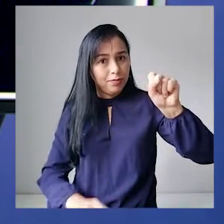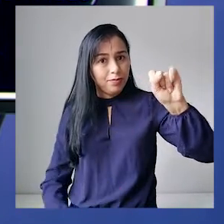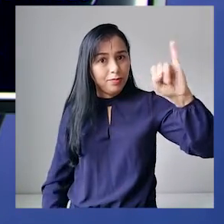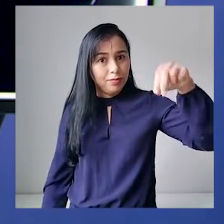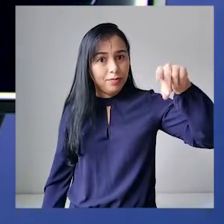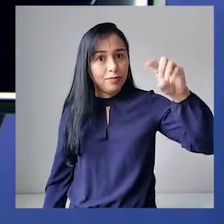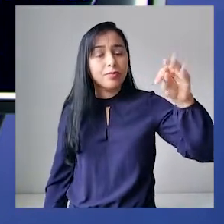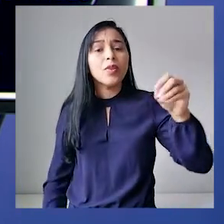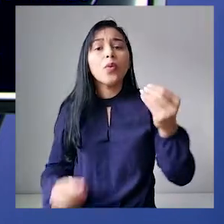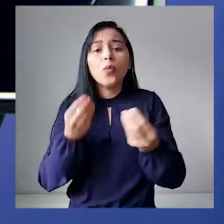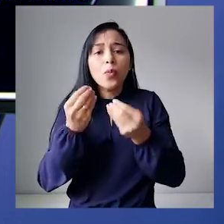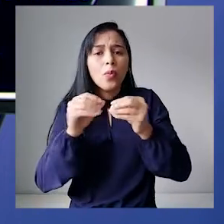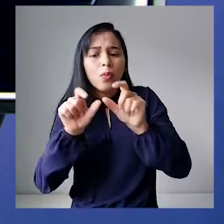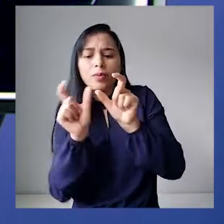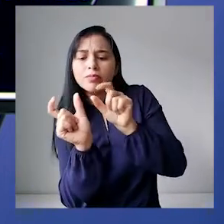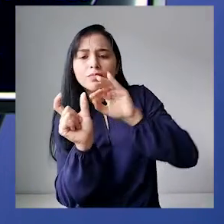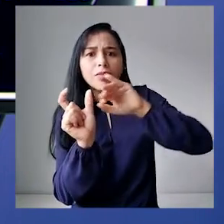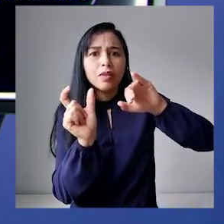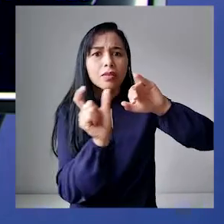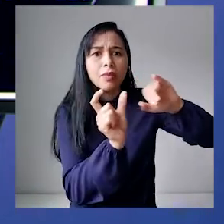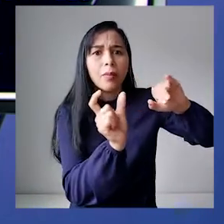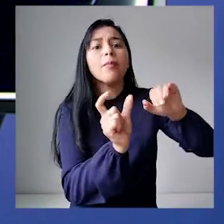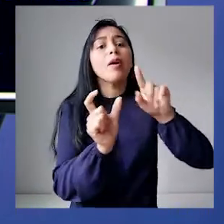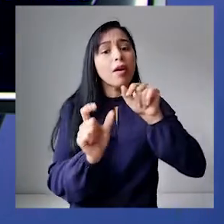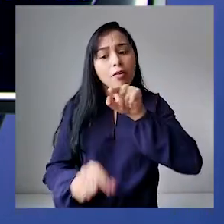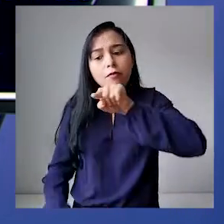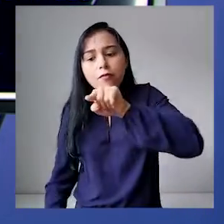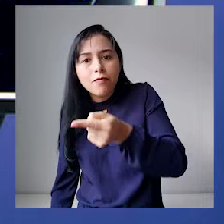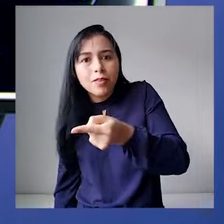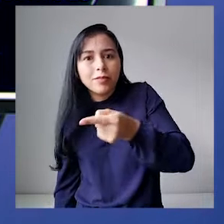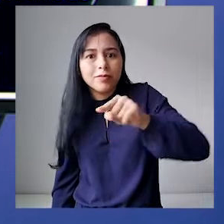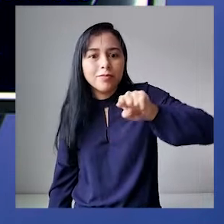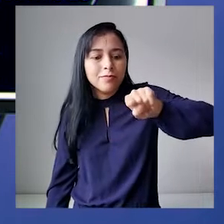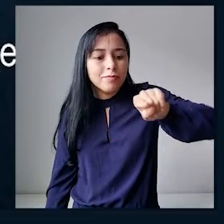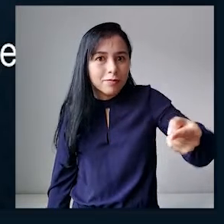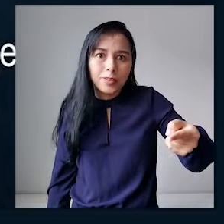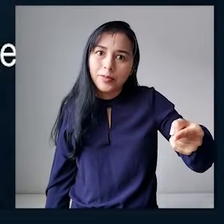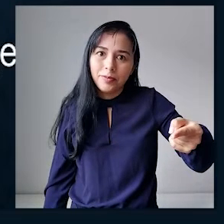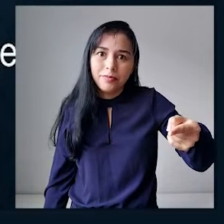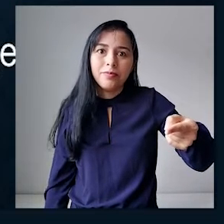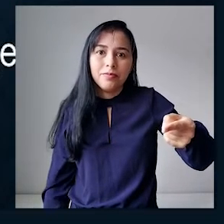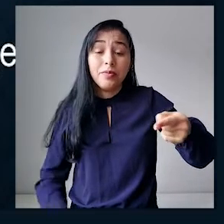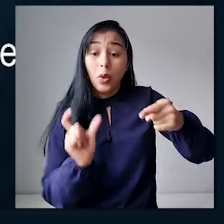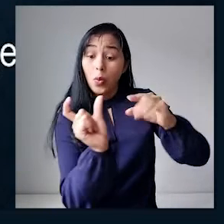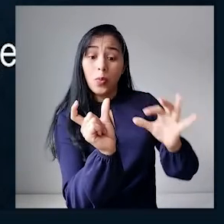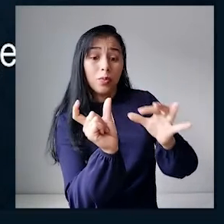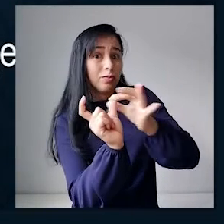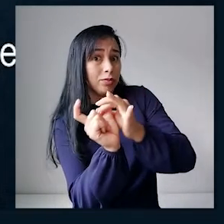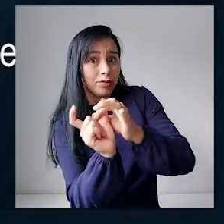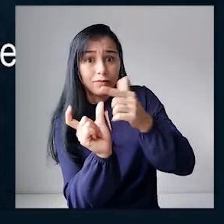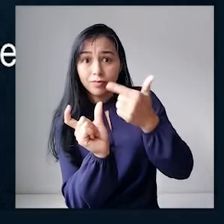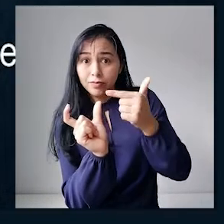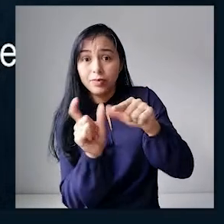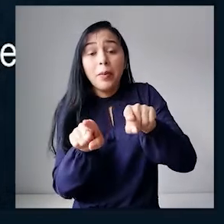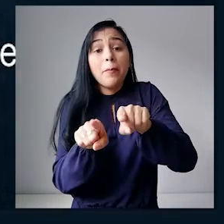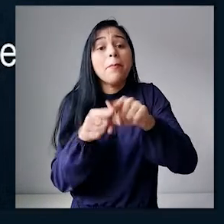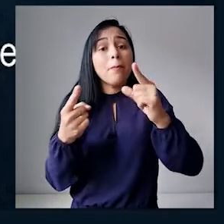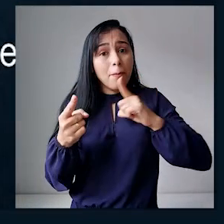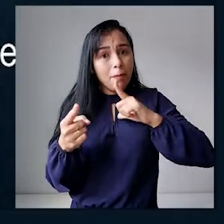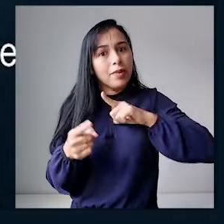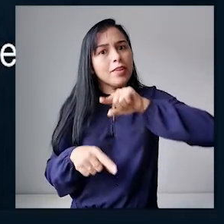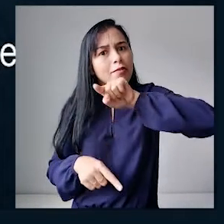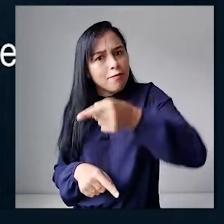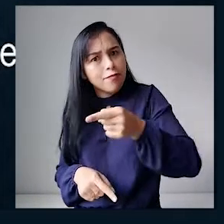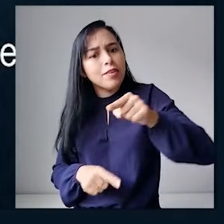elas se separam através de uma pontuação. E que pontuação é essa? É justamente a vírgula. Percebam que